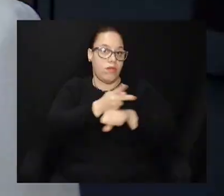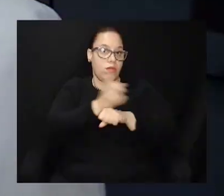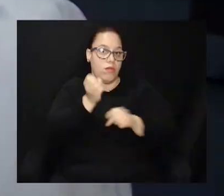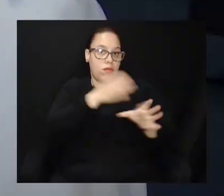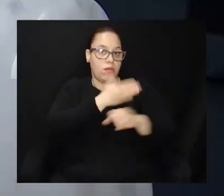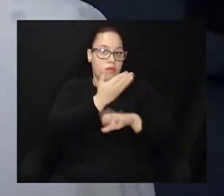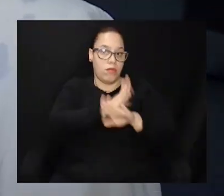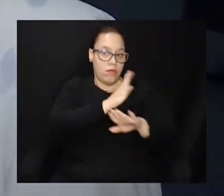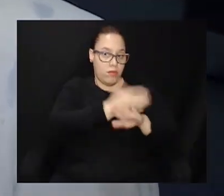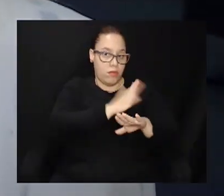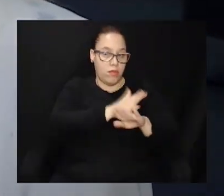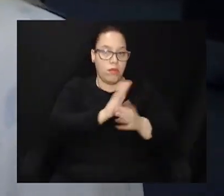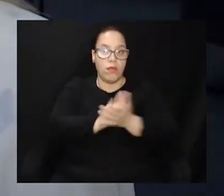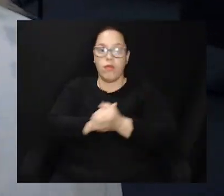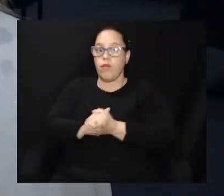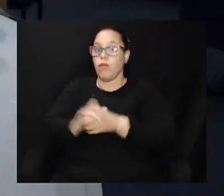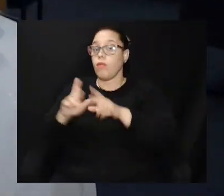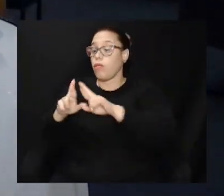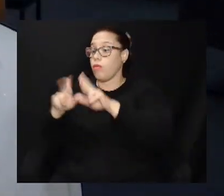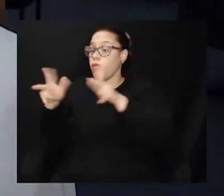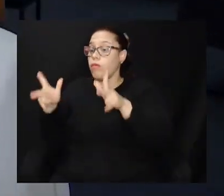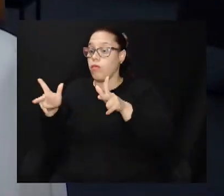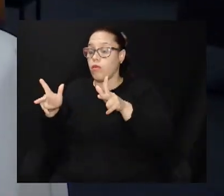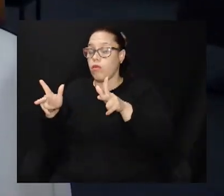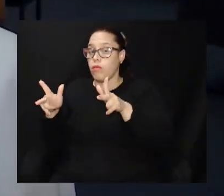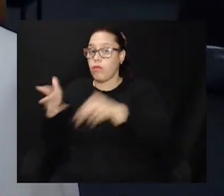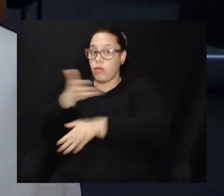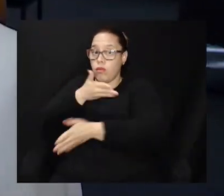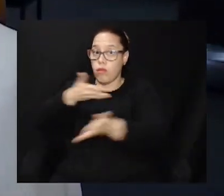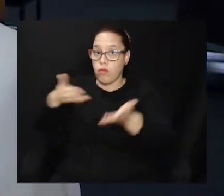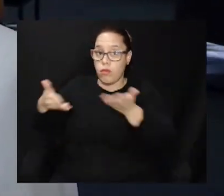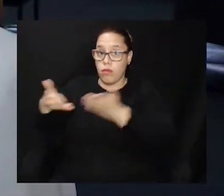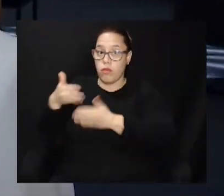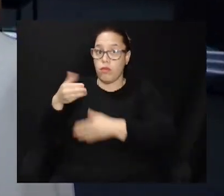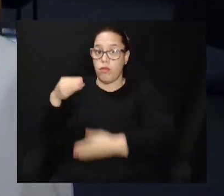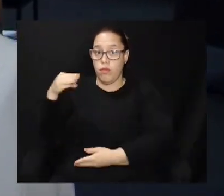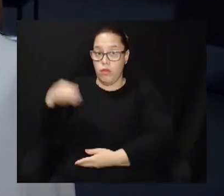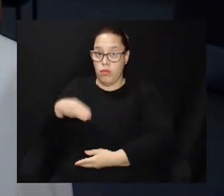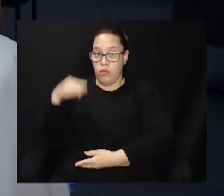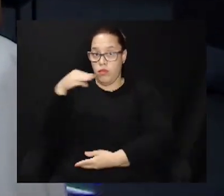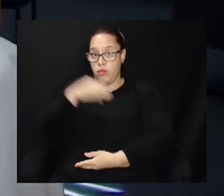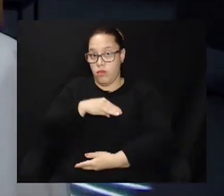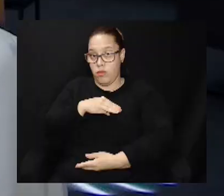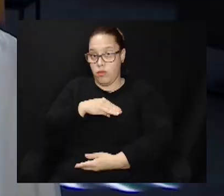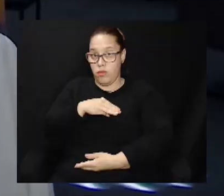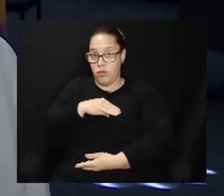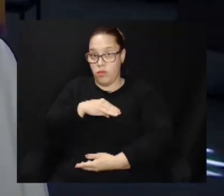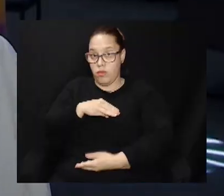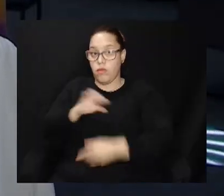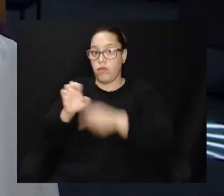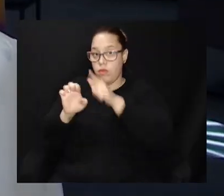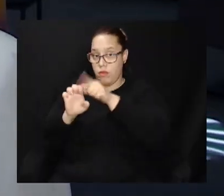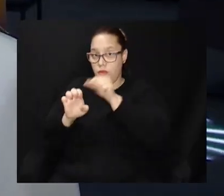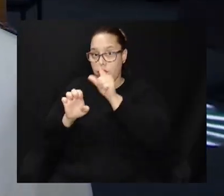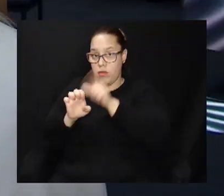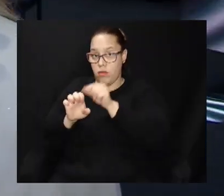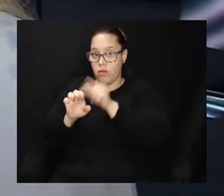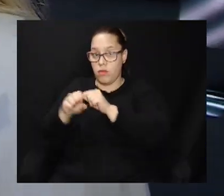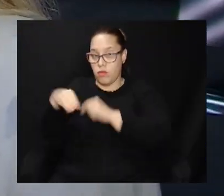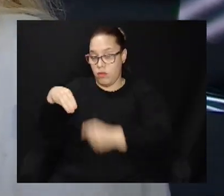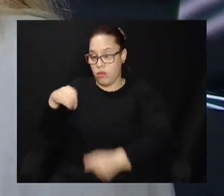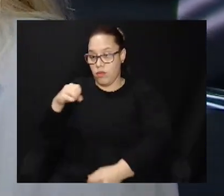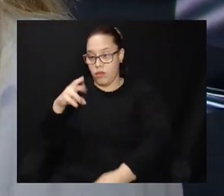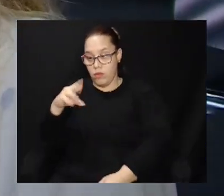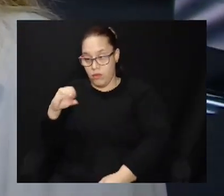capacitação. O diferencial é que a gente tem a participação do Ministério do Empreendedorismo, Micro e Pequena Empresa, né? Então